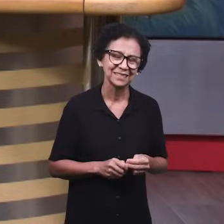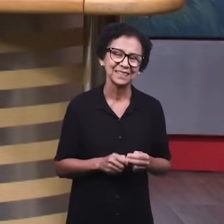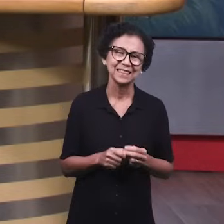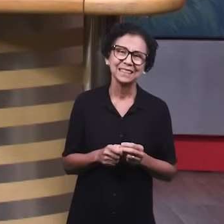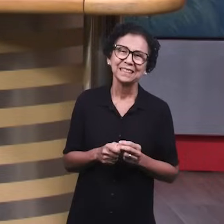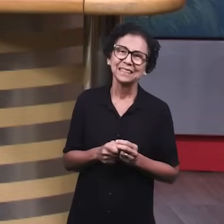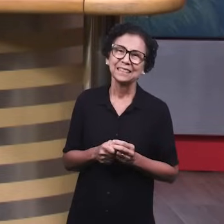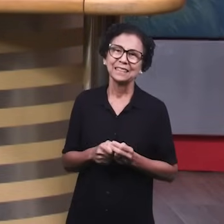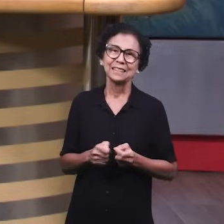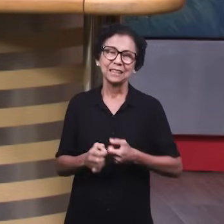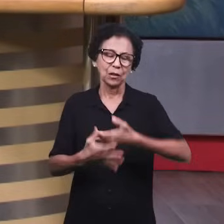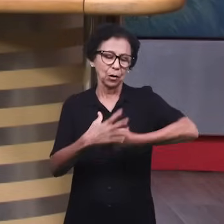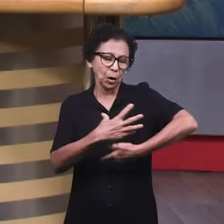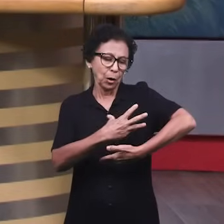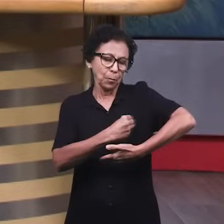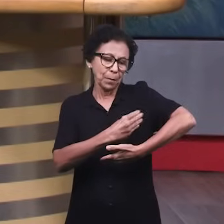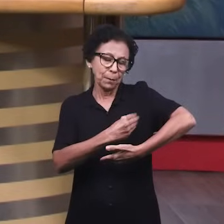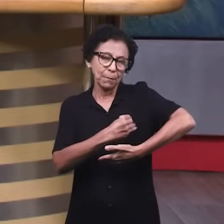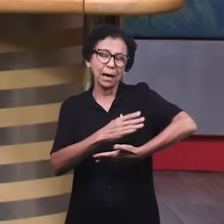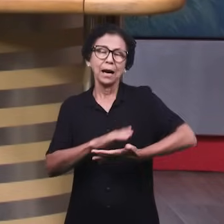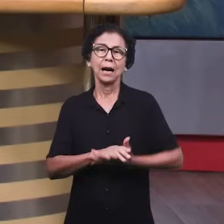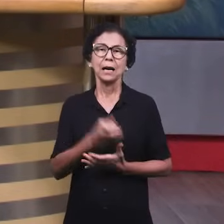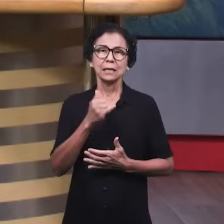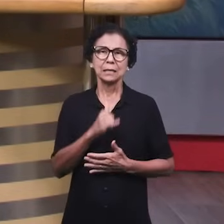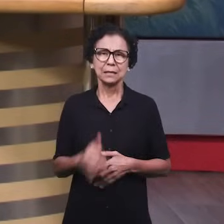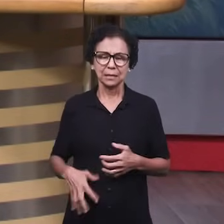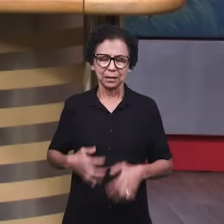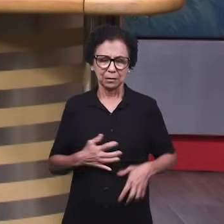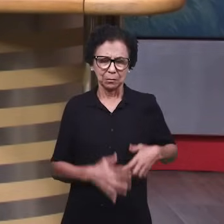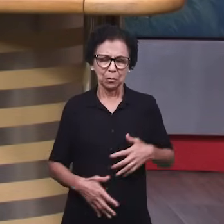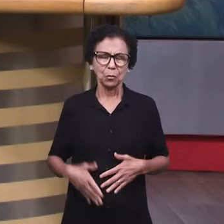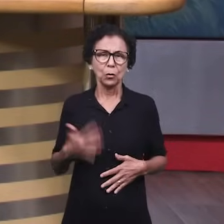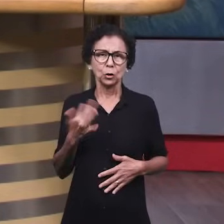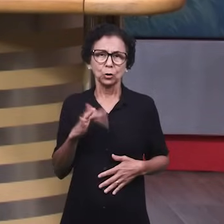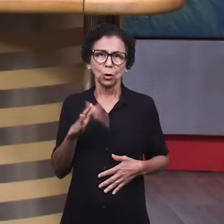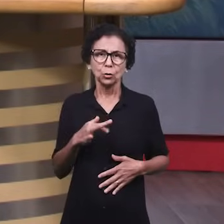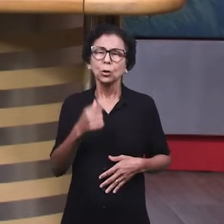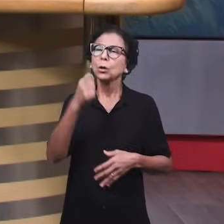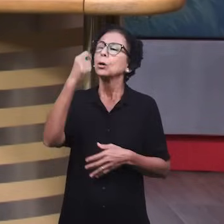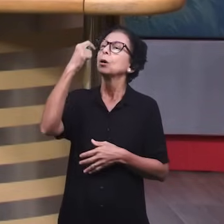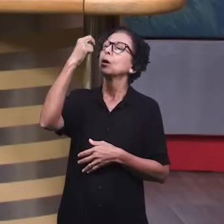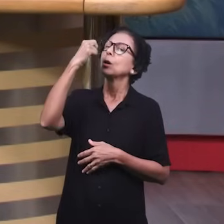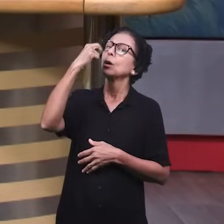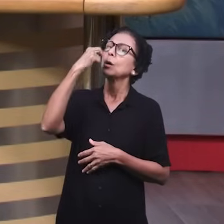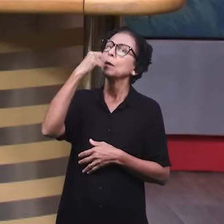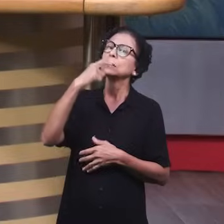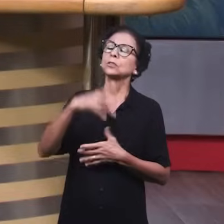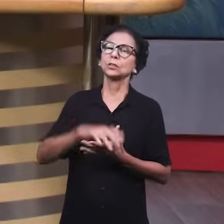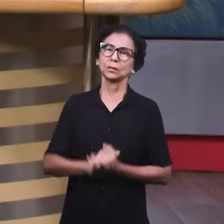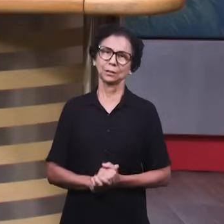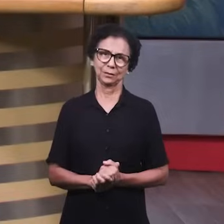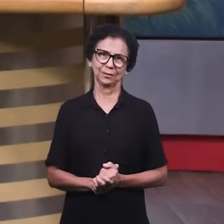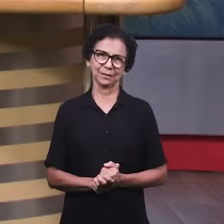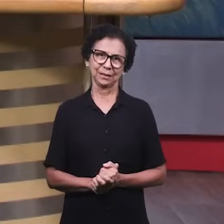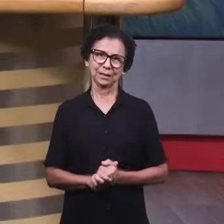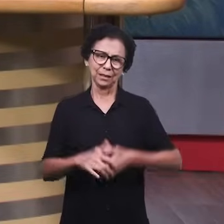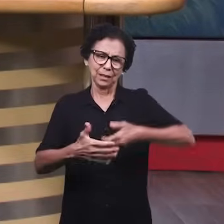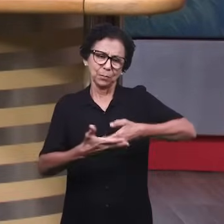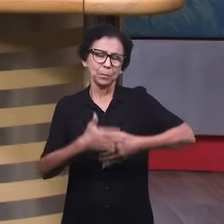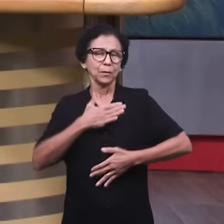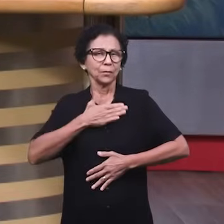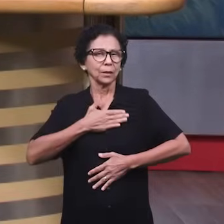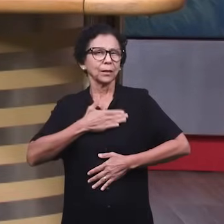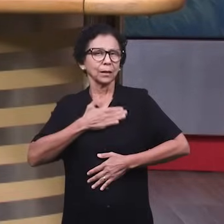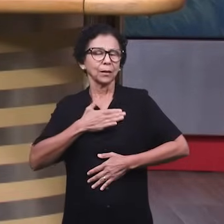de começar chorar você tá com um pouquinho de cólica dá um remédio antes que a criança fica mais calma isso contribui na comunhão do culto